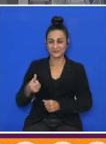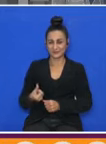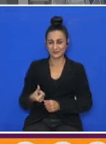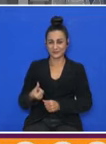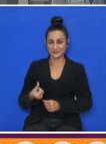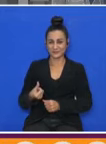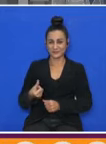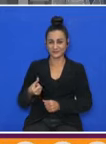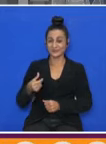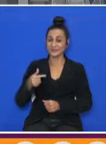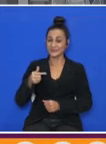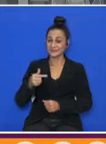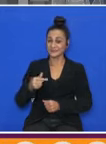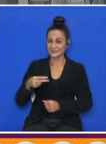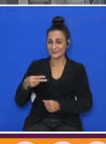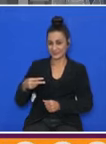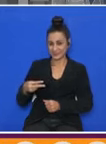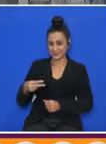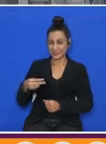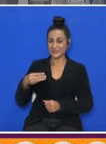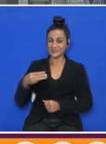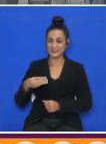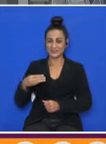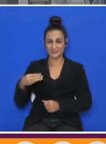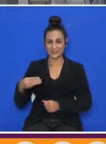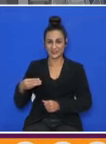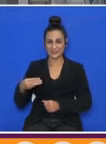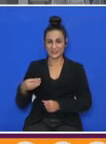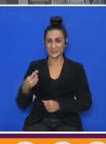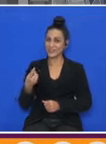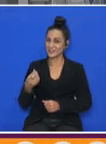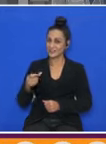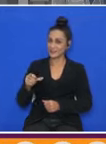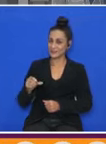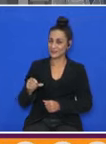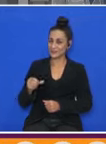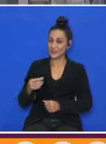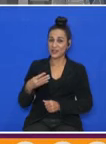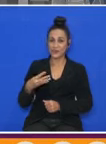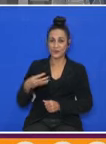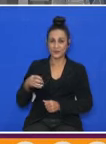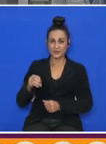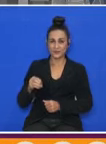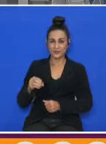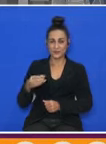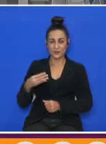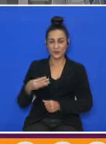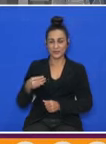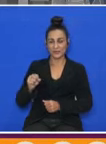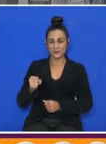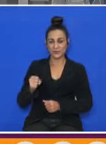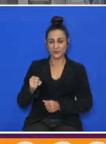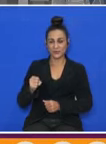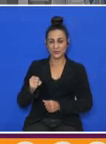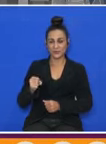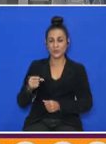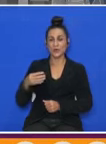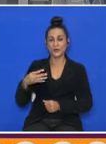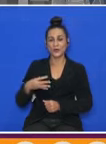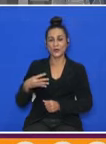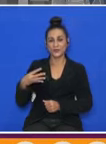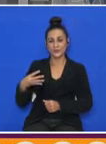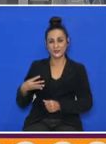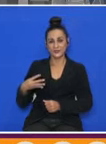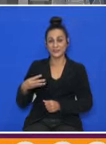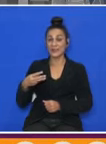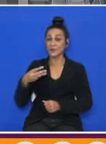96, 72, 33, 19, 40, 48,